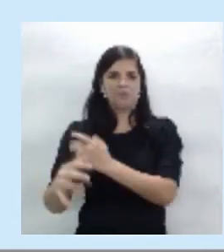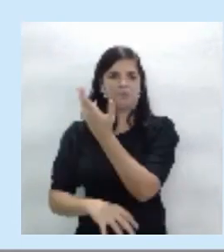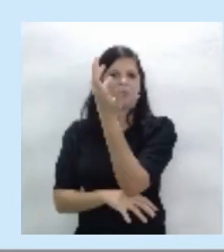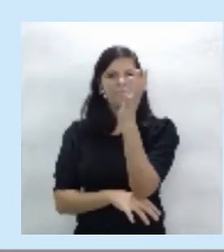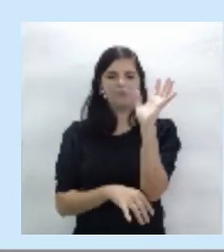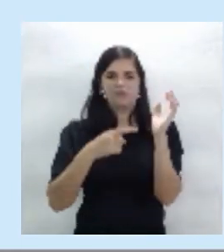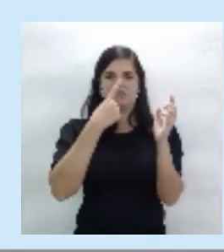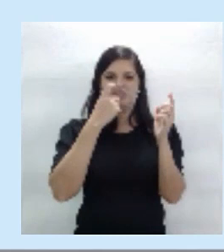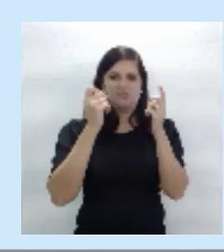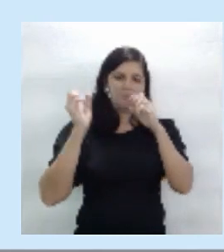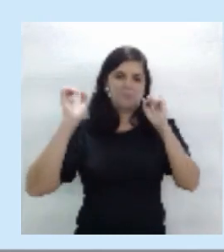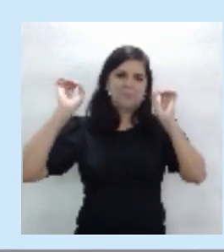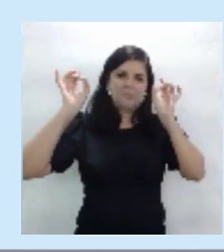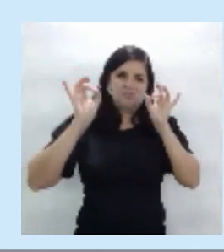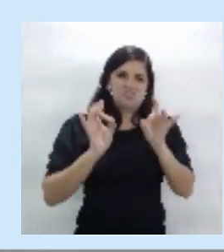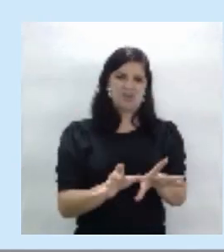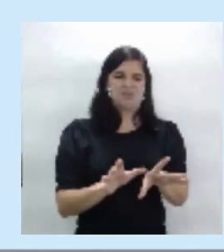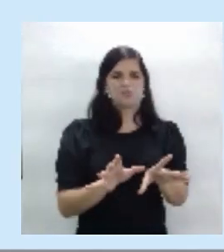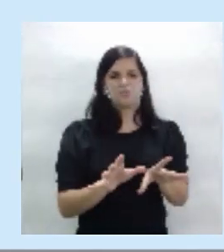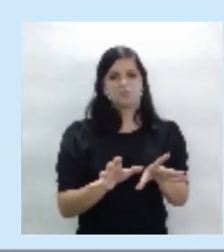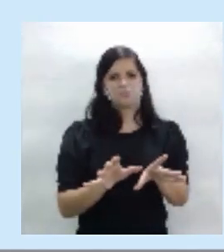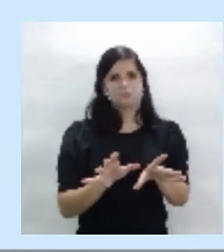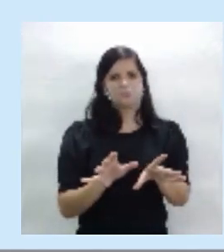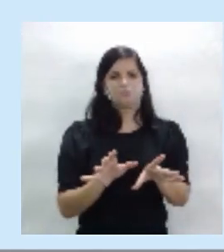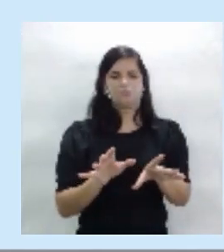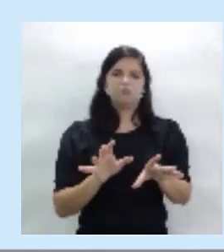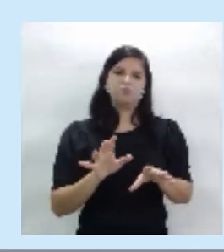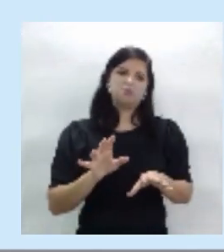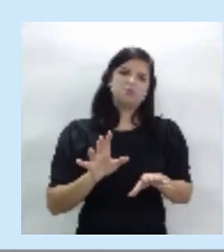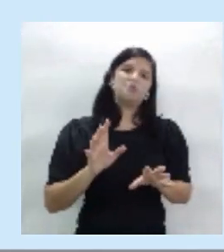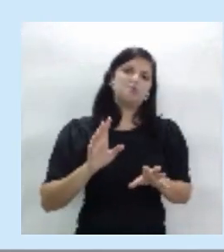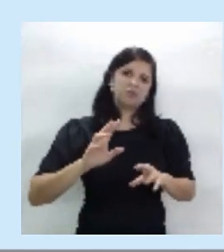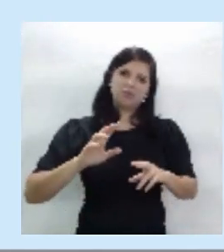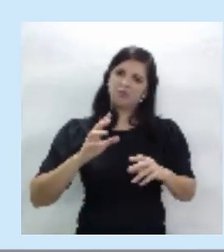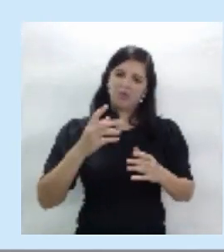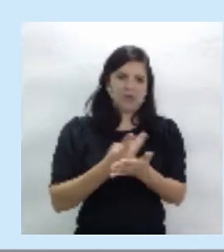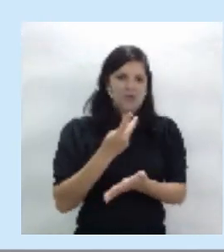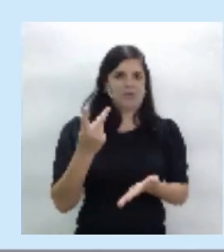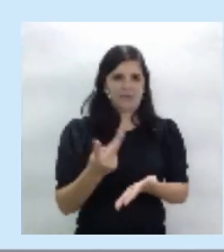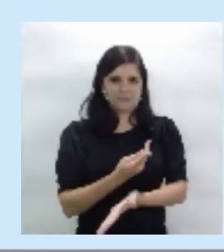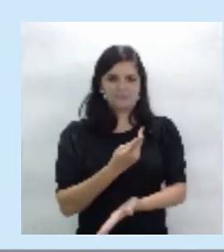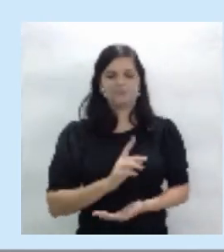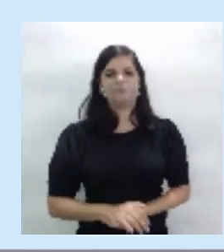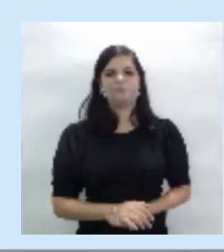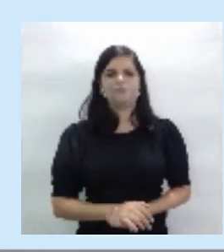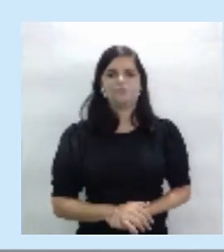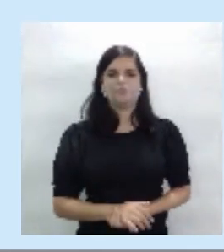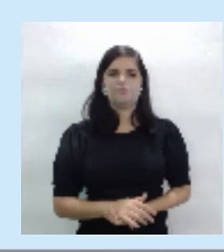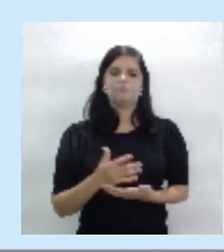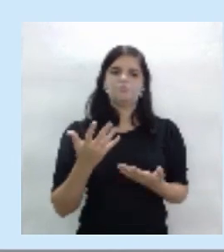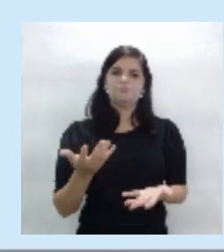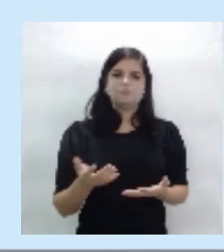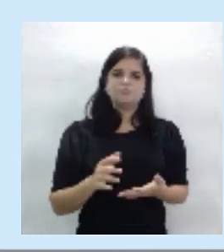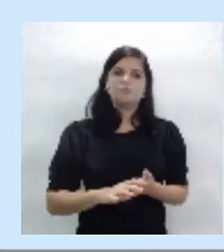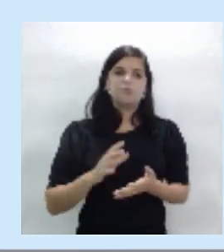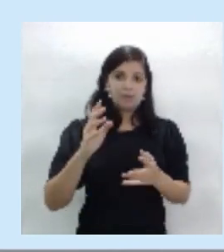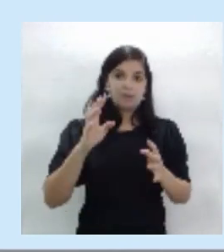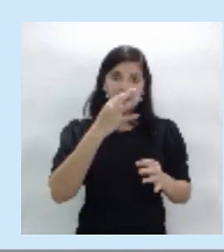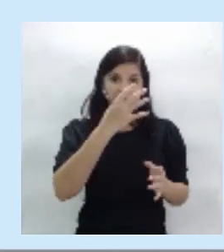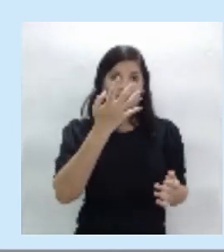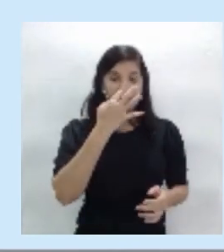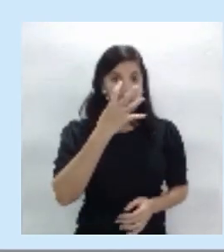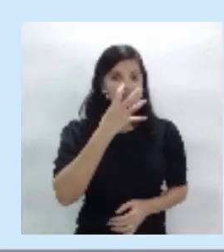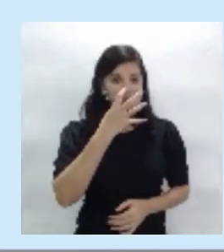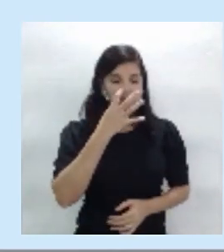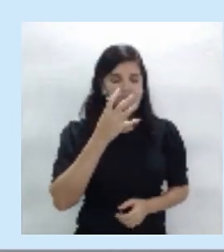nós jogamos, quando nós descartamos o nosso lixo de maneira incorreta. Sétimo ano, preste atenção no que nós estamos